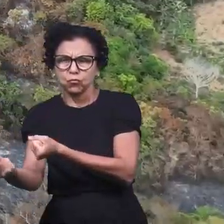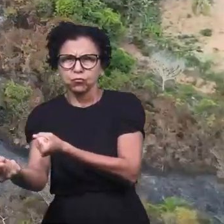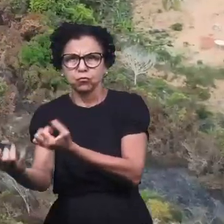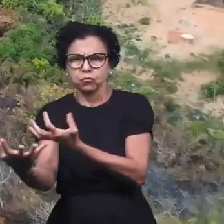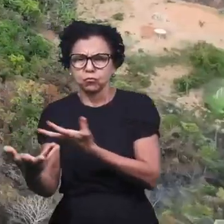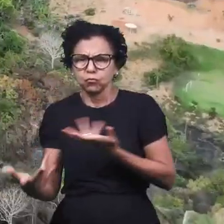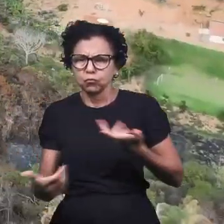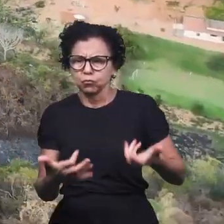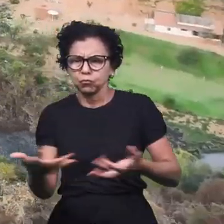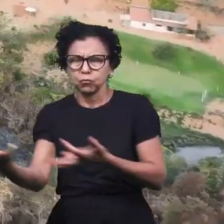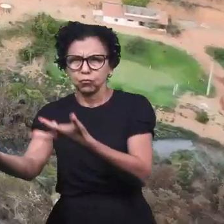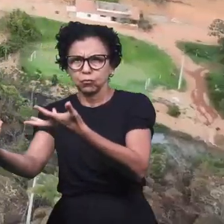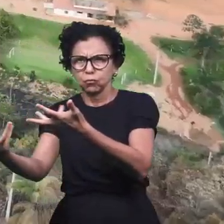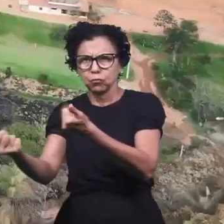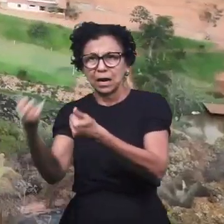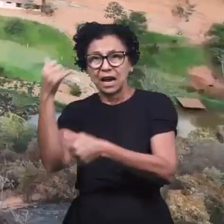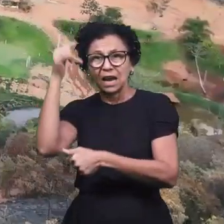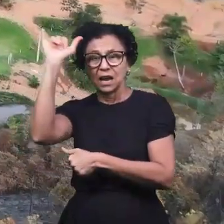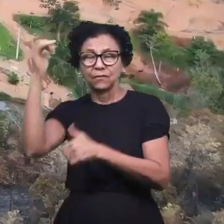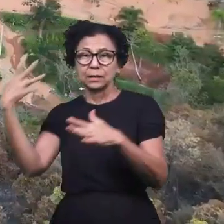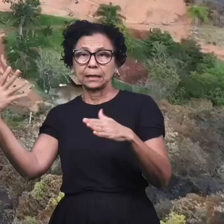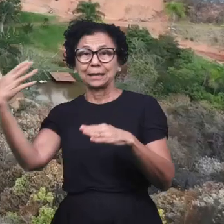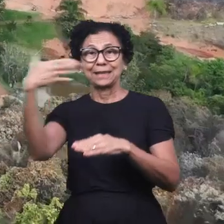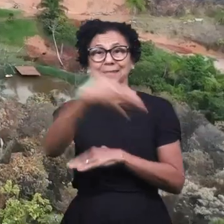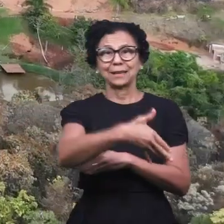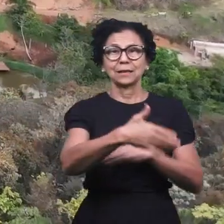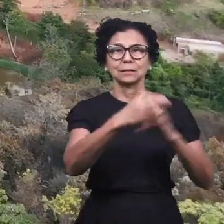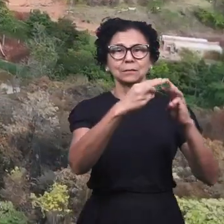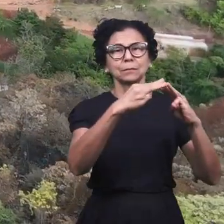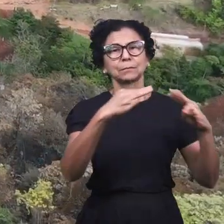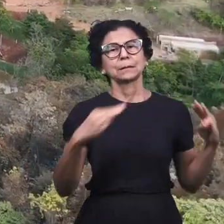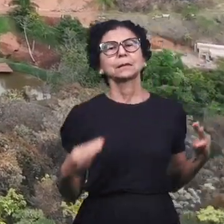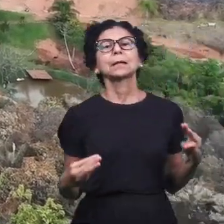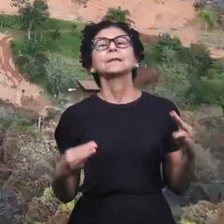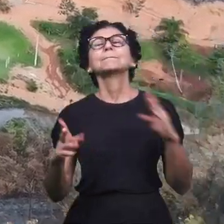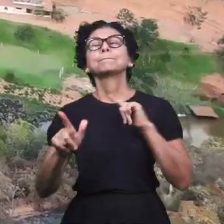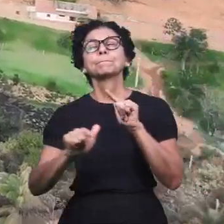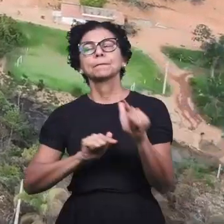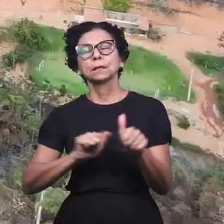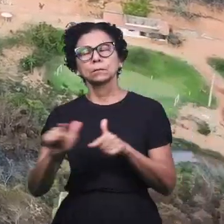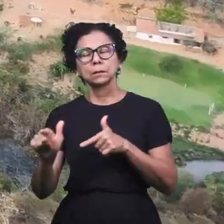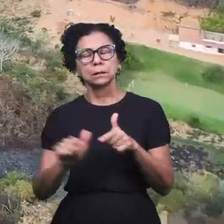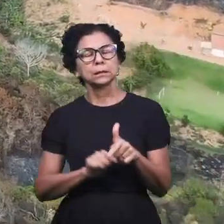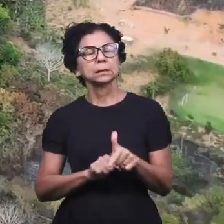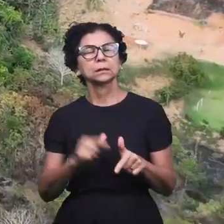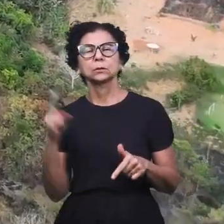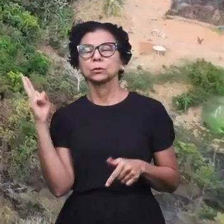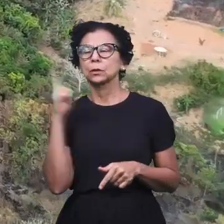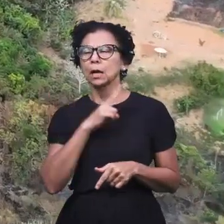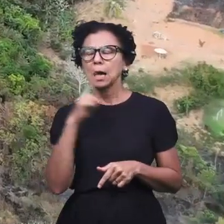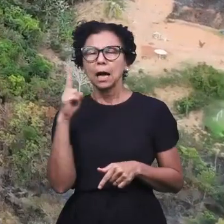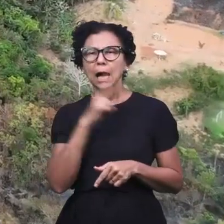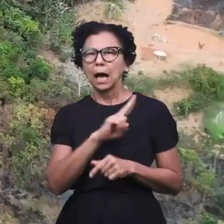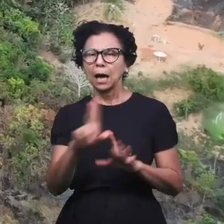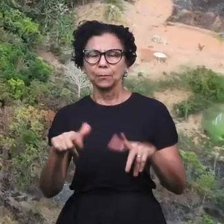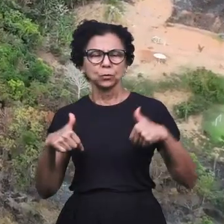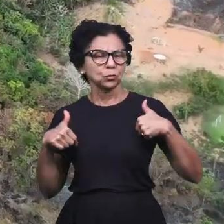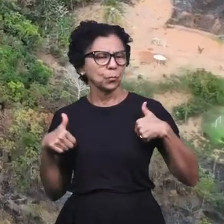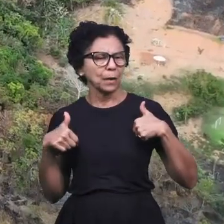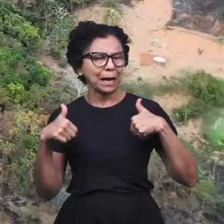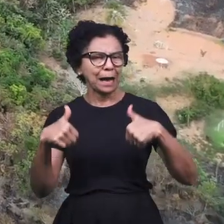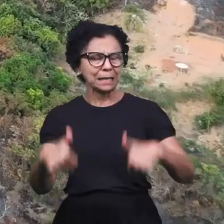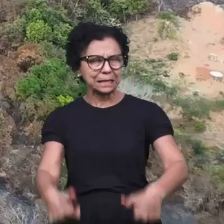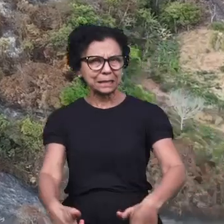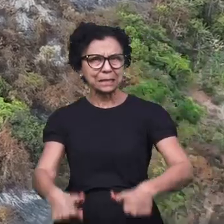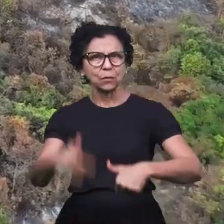fogo chegando próximo à área que divide a área do Manaim. Foi feito um trabalho inicial, onde nós